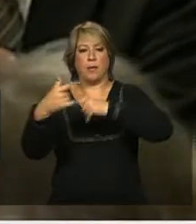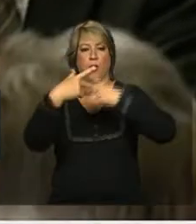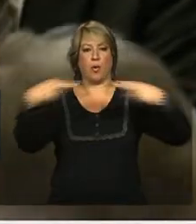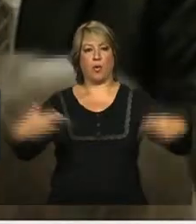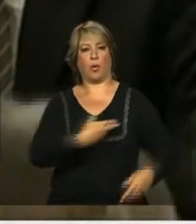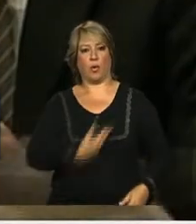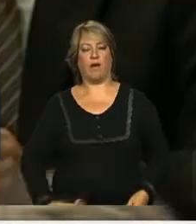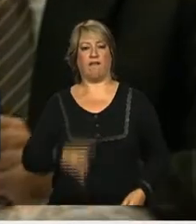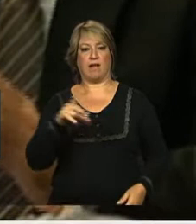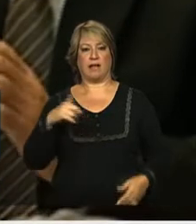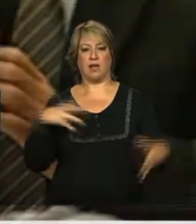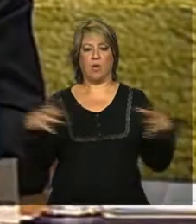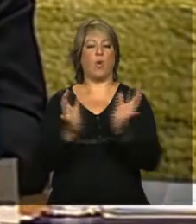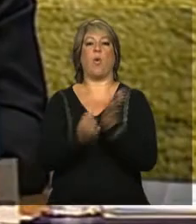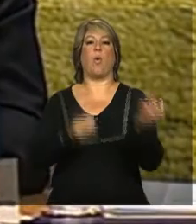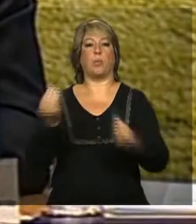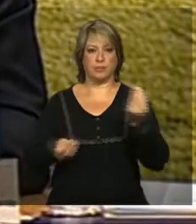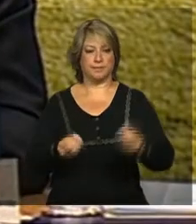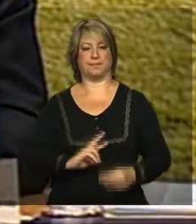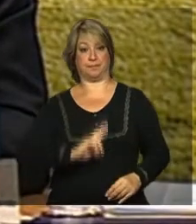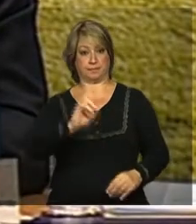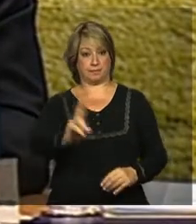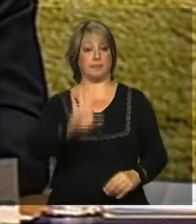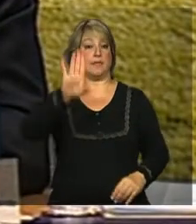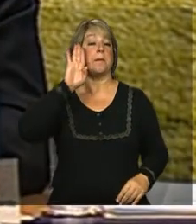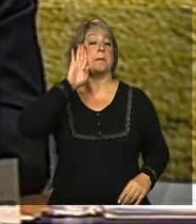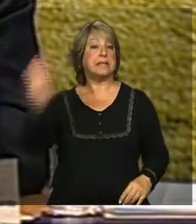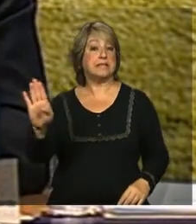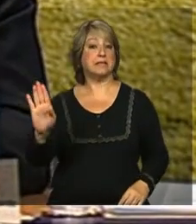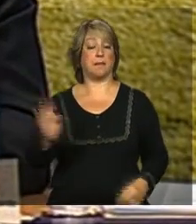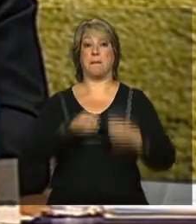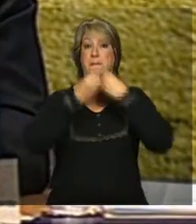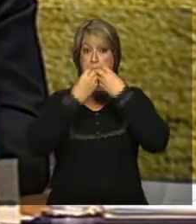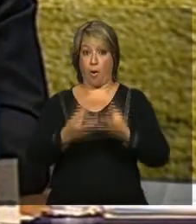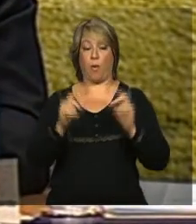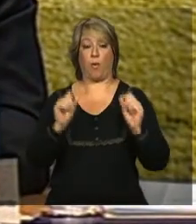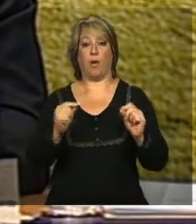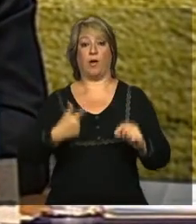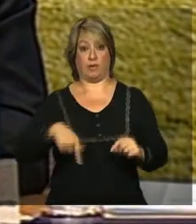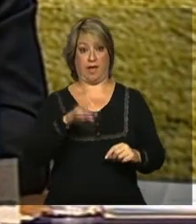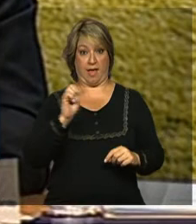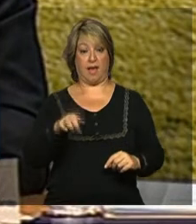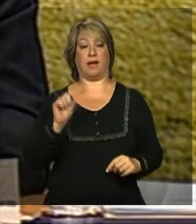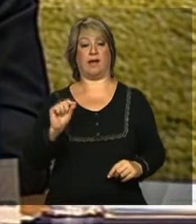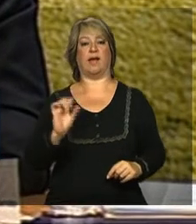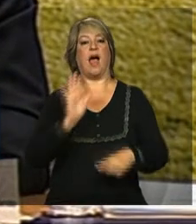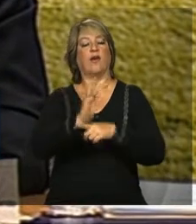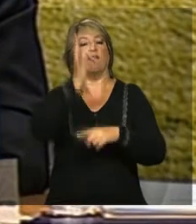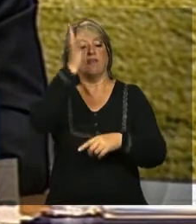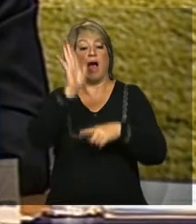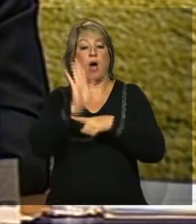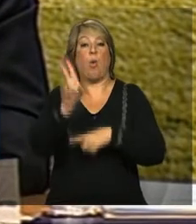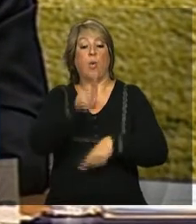participação na produção das vacinas obrigado é a principal vantagem é aquilo que a gente Mira é facilitar o